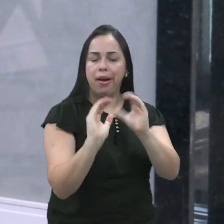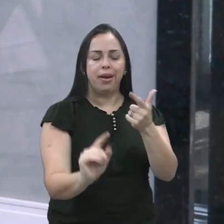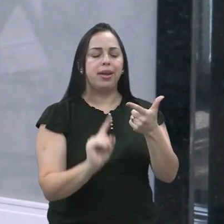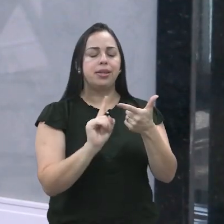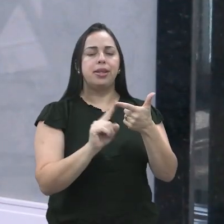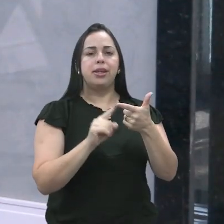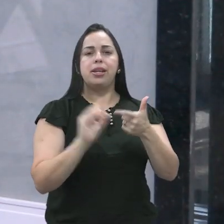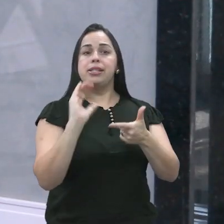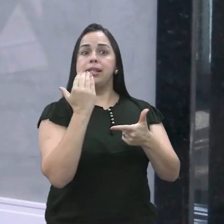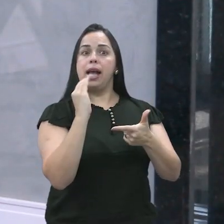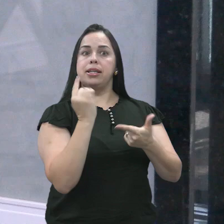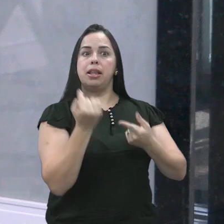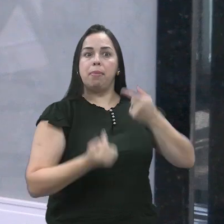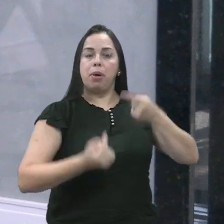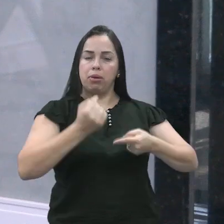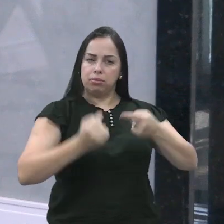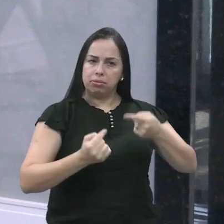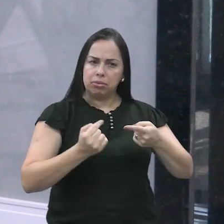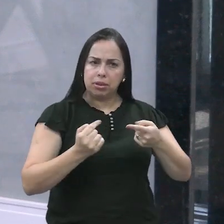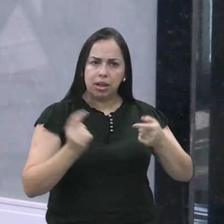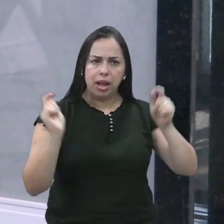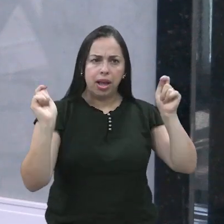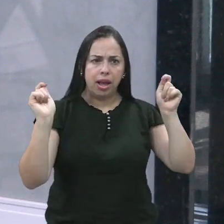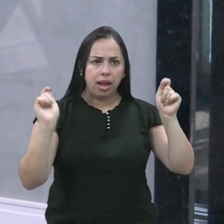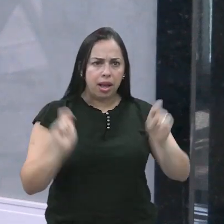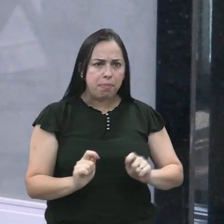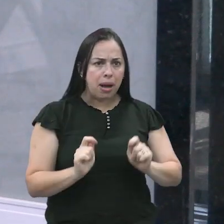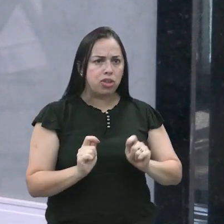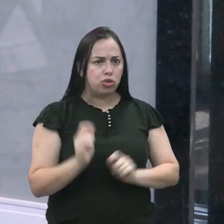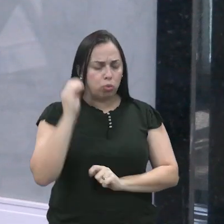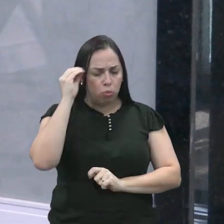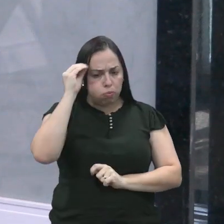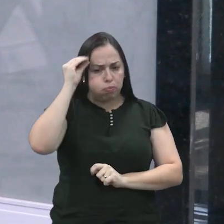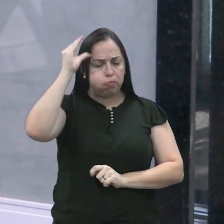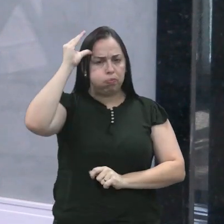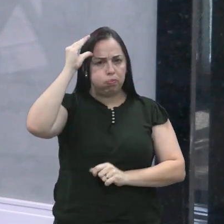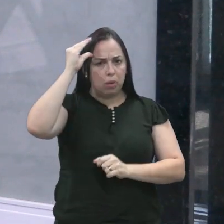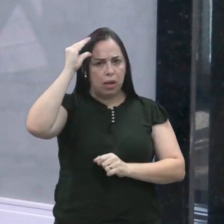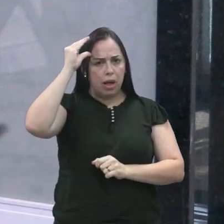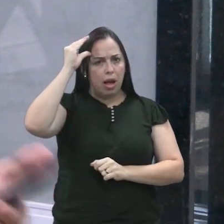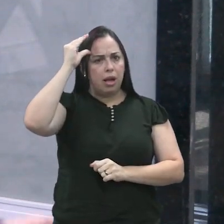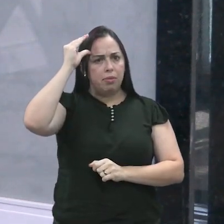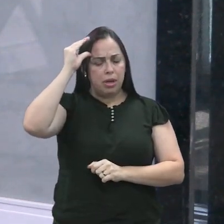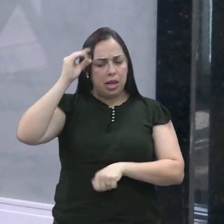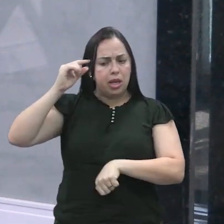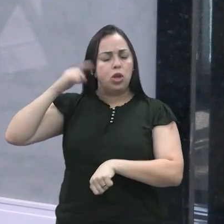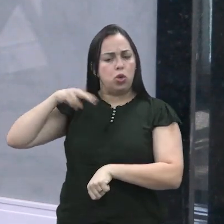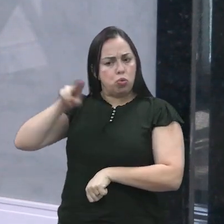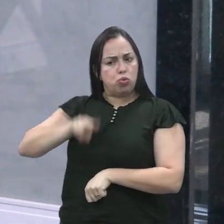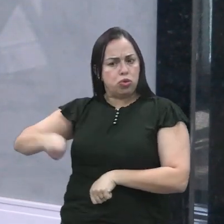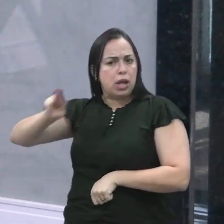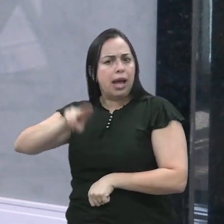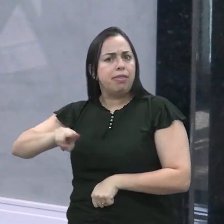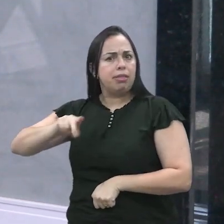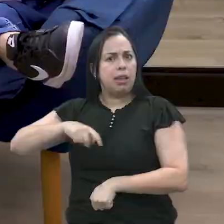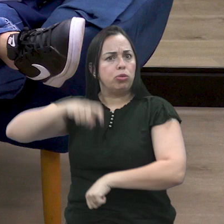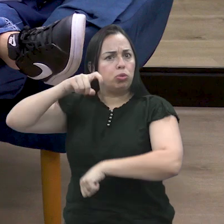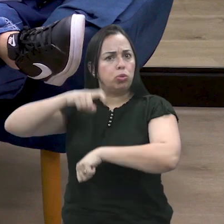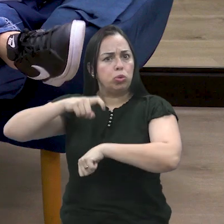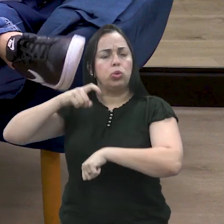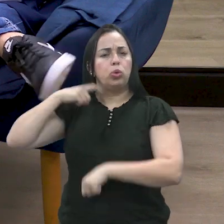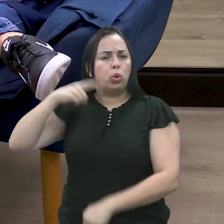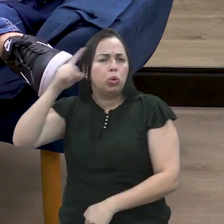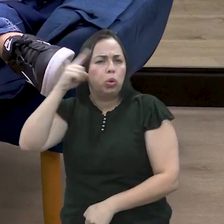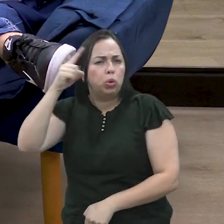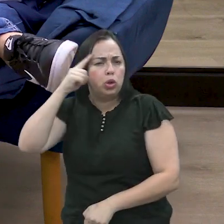social, cientista político. É possível levar esse conhecimento para o plenário, para o dia a dia como vereador? Não